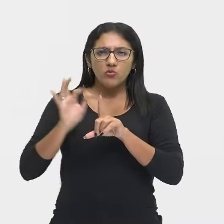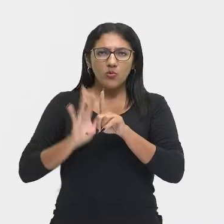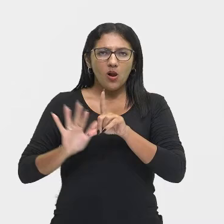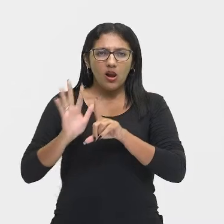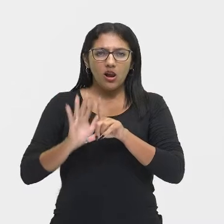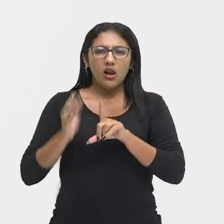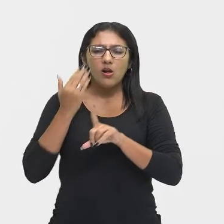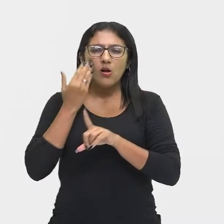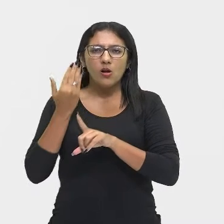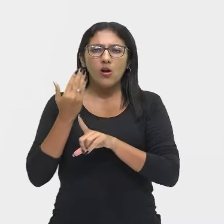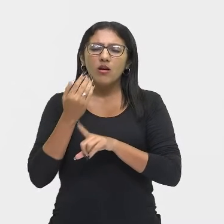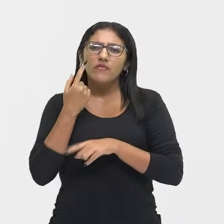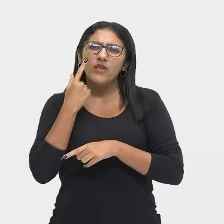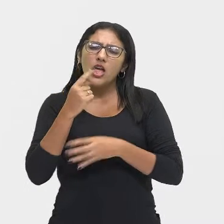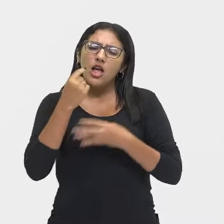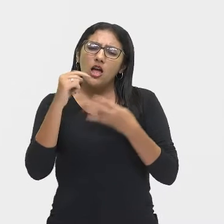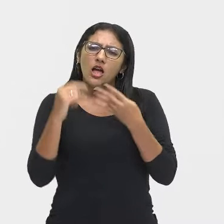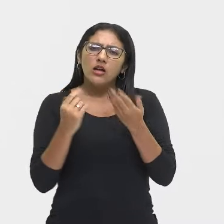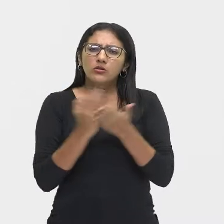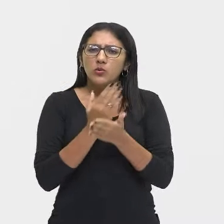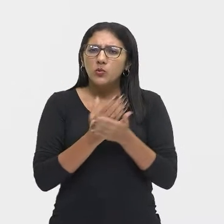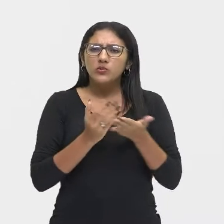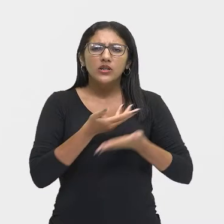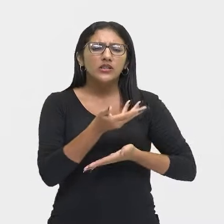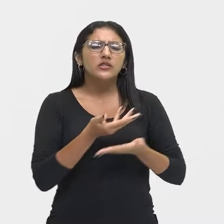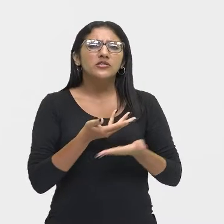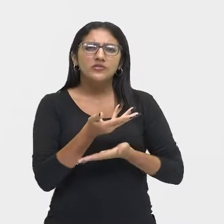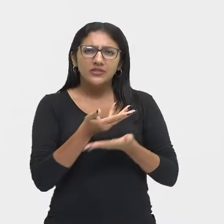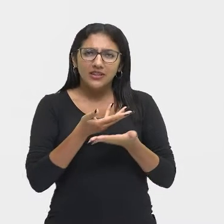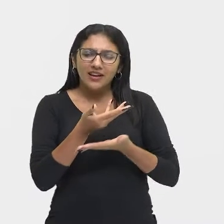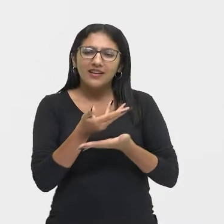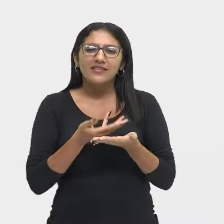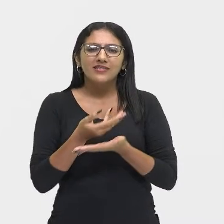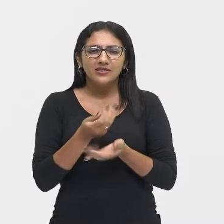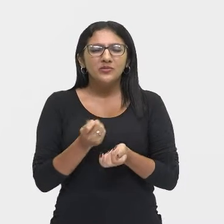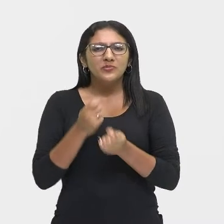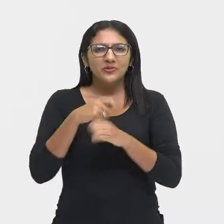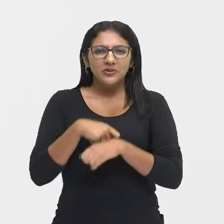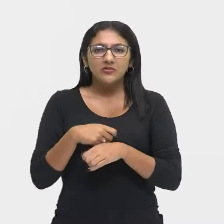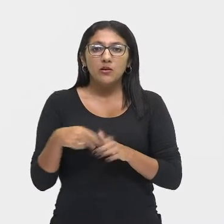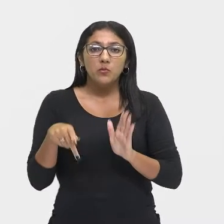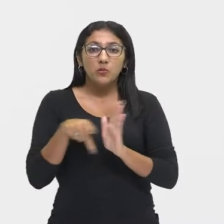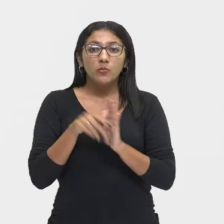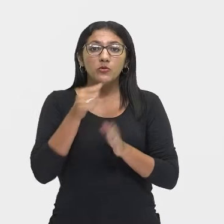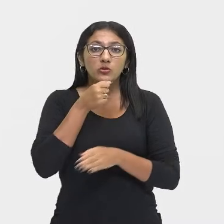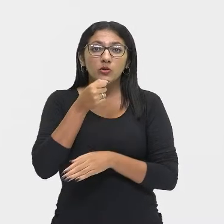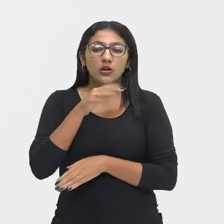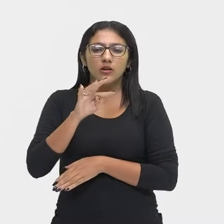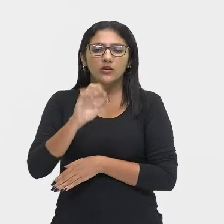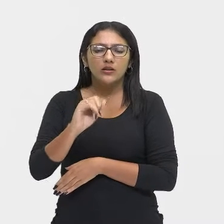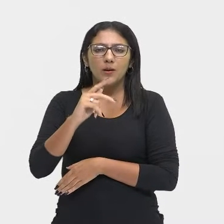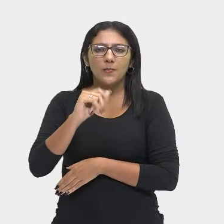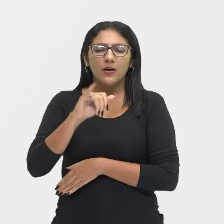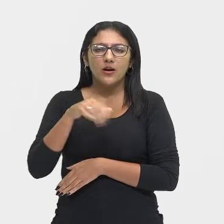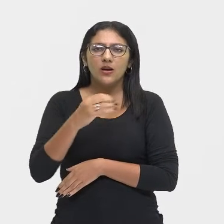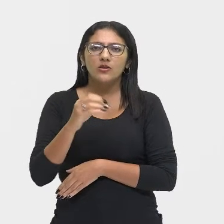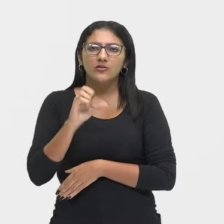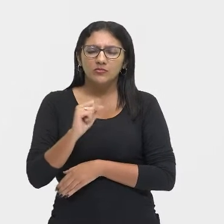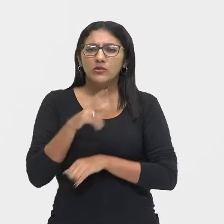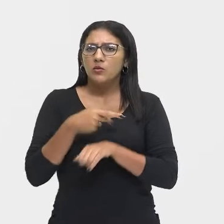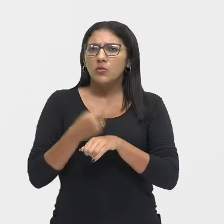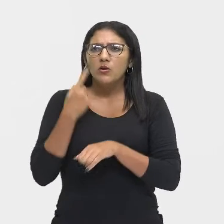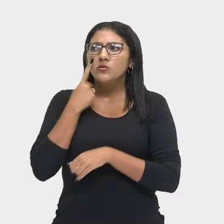algumas dessas participações em telejornais no jornal Tapajós, tá? Depois você pode escanear